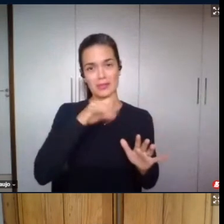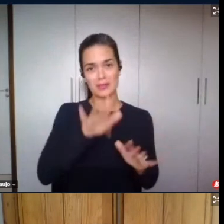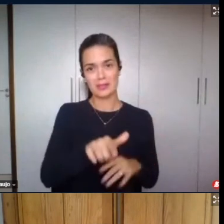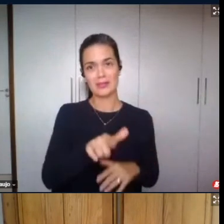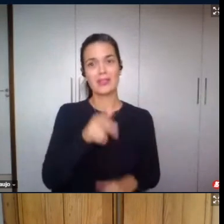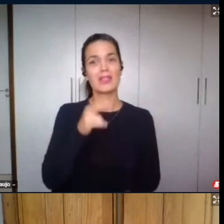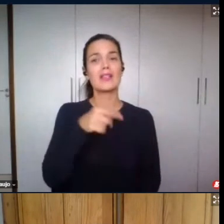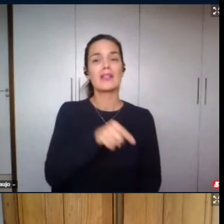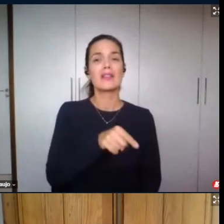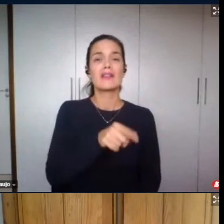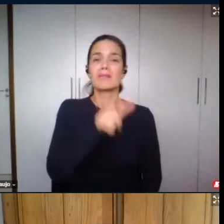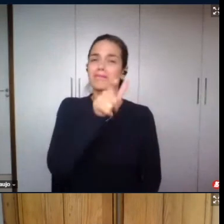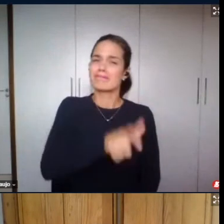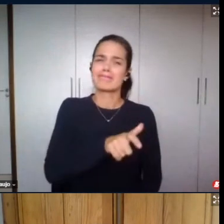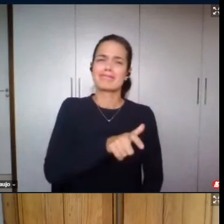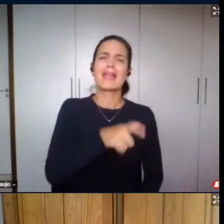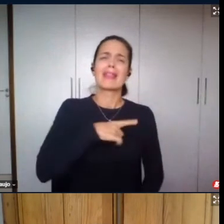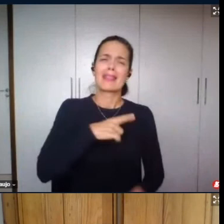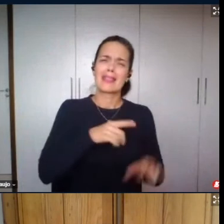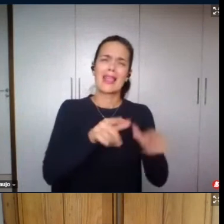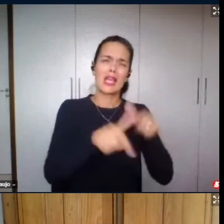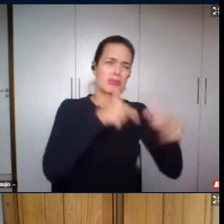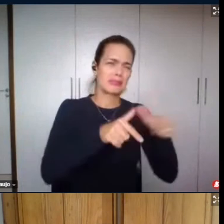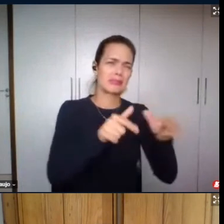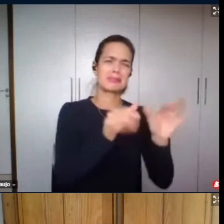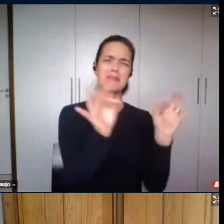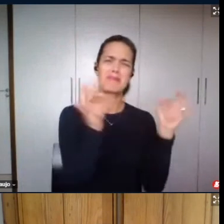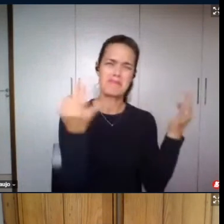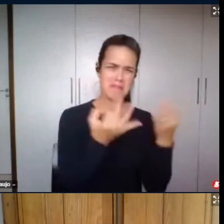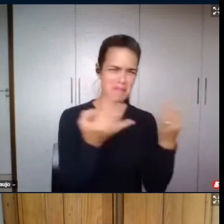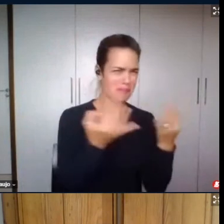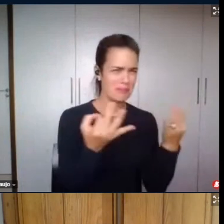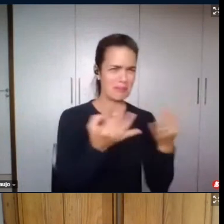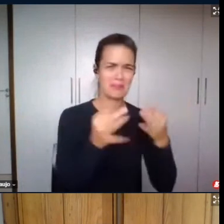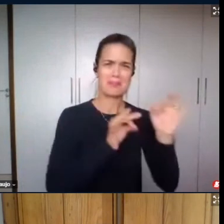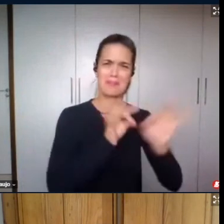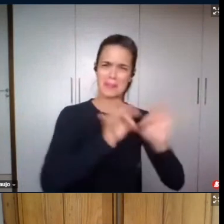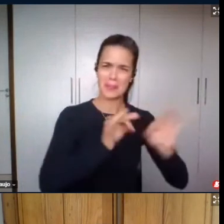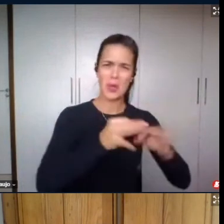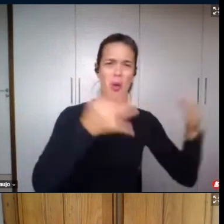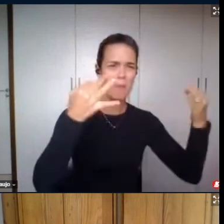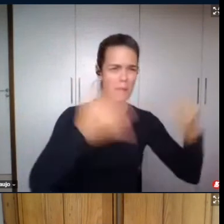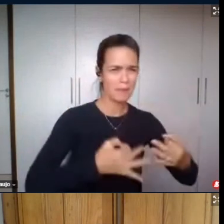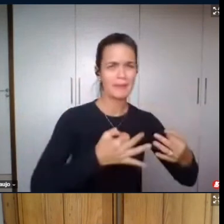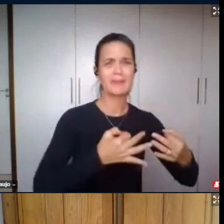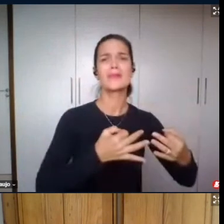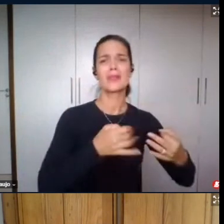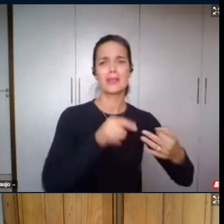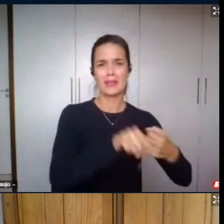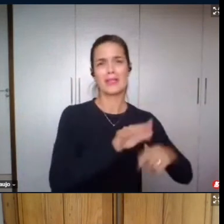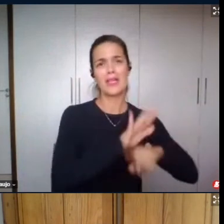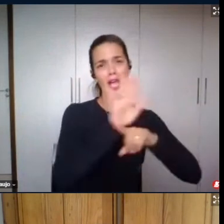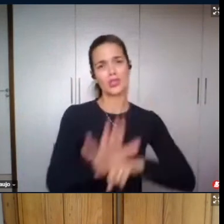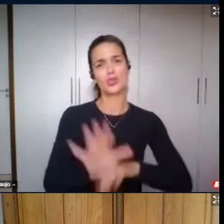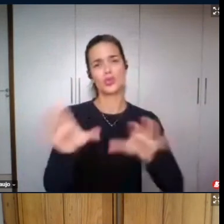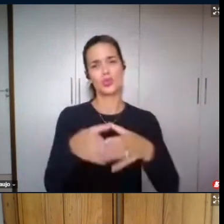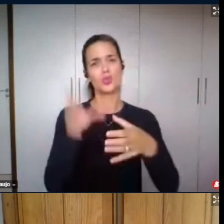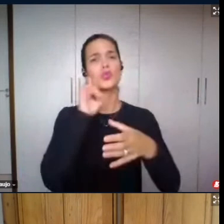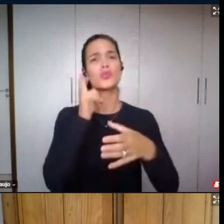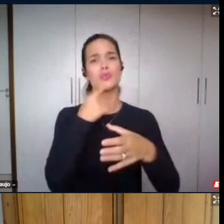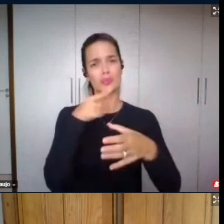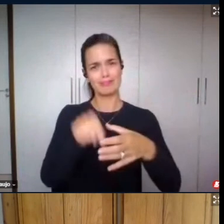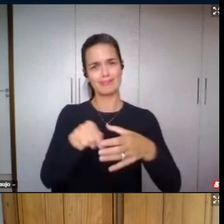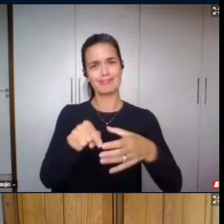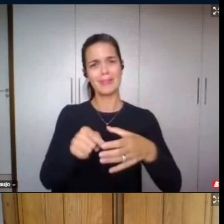um trabalho bem estruturado com um tema de relevância social e necessário para que os surdos alcancem cada vez mais